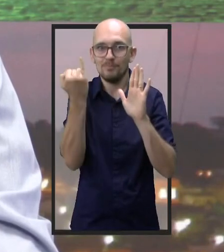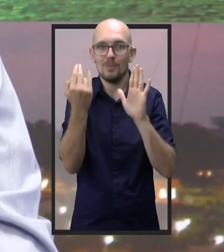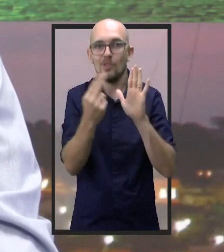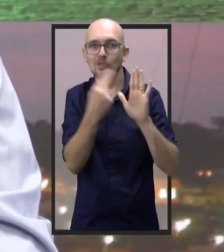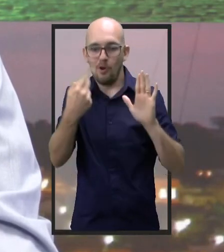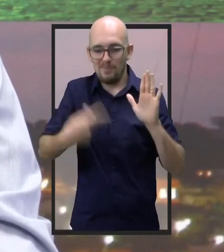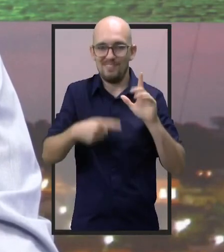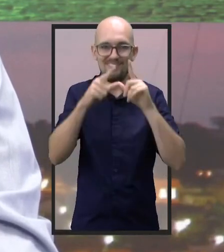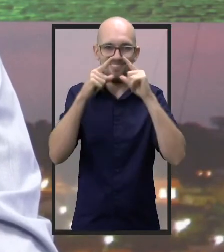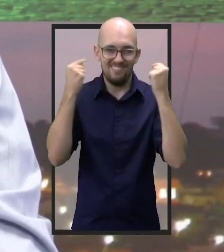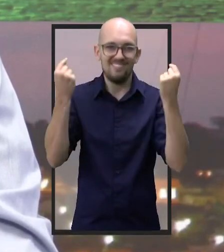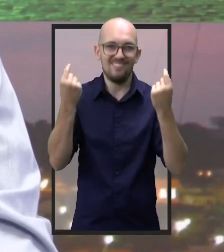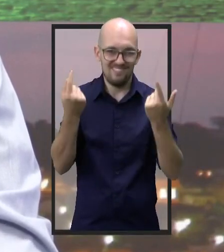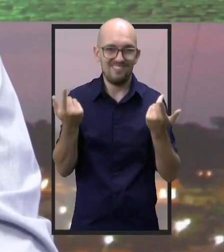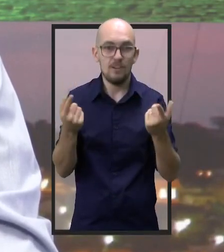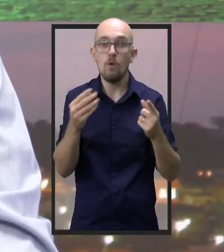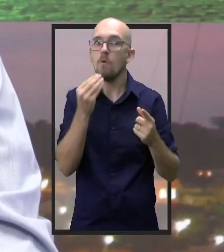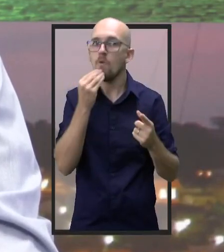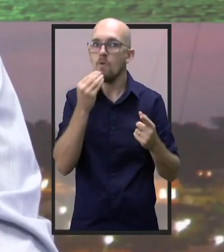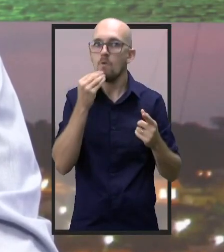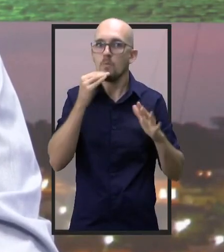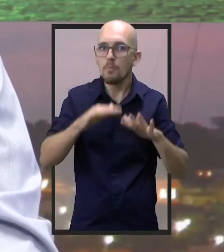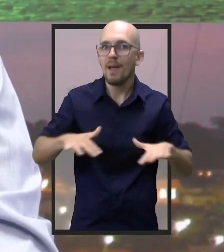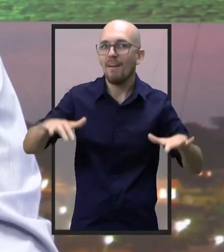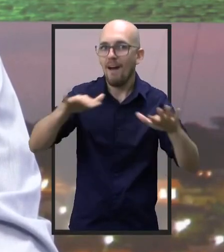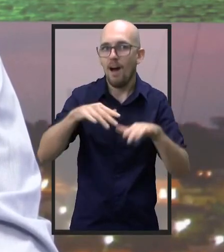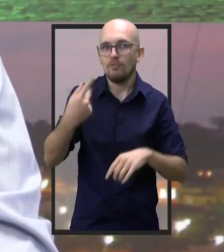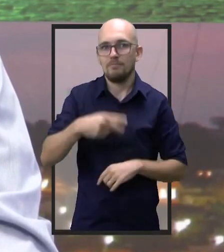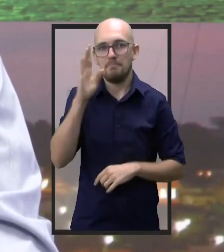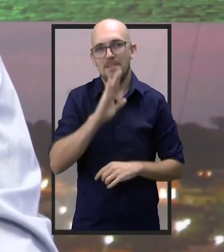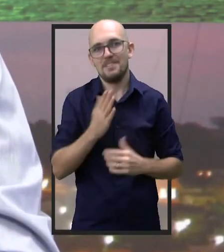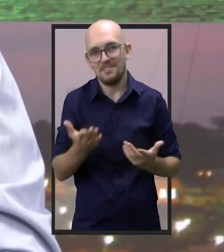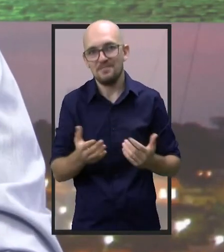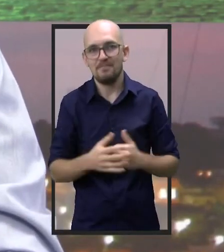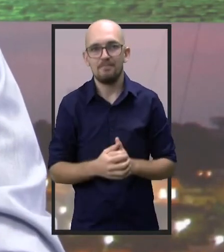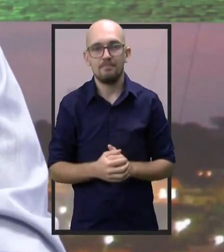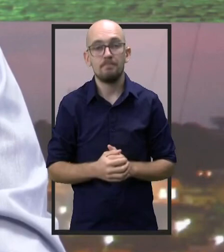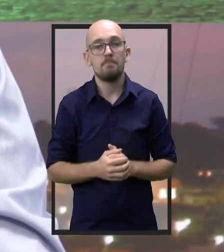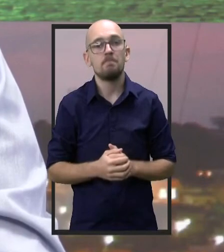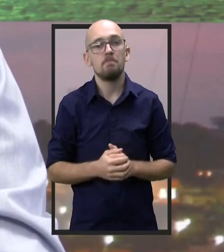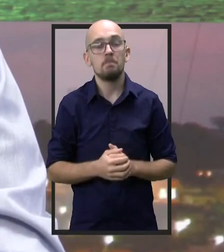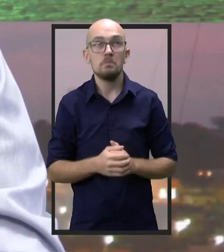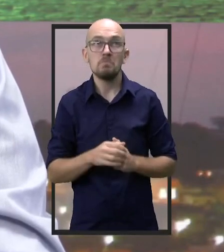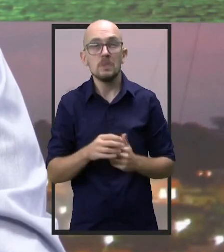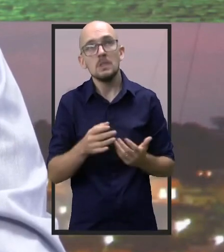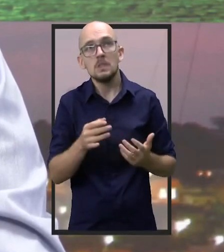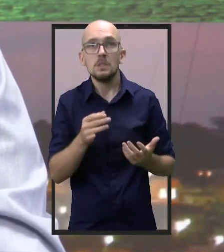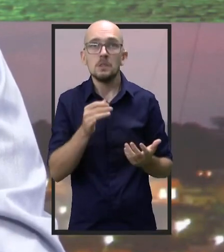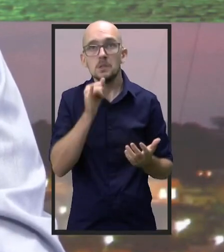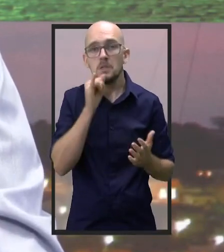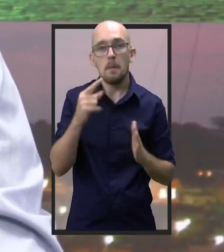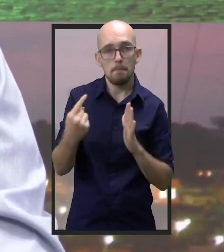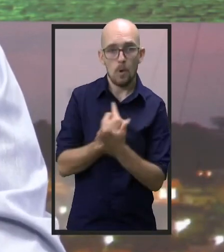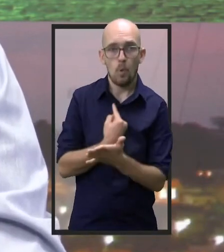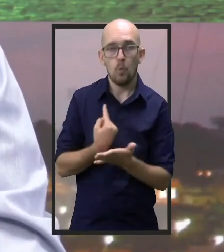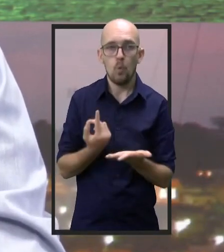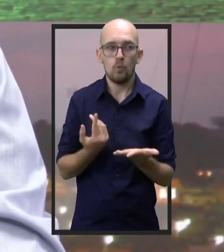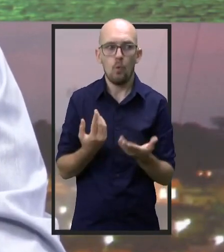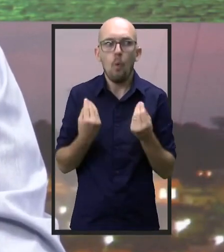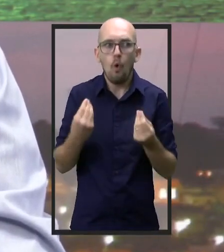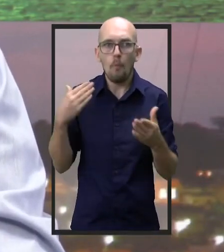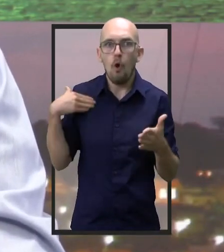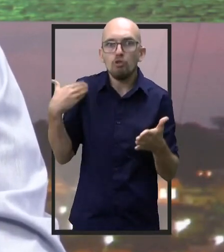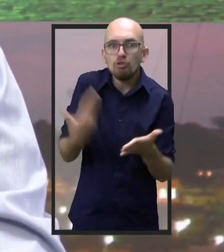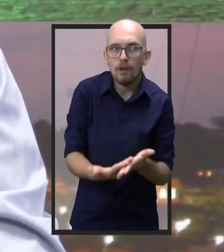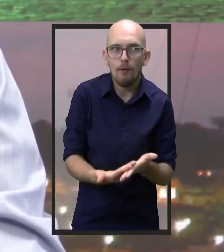inédito e uma oportunidade de mercado para nós brasileiros. Se me pergunta como chegamos, né? Até eu